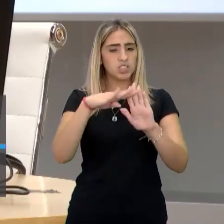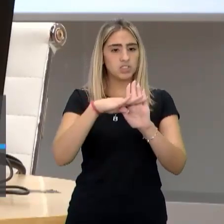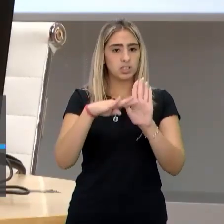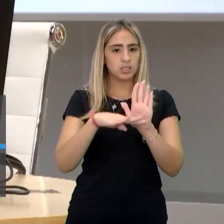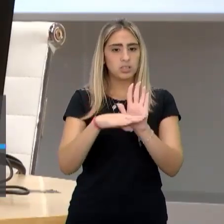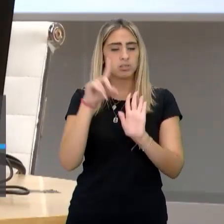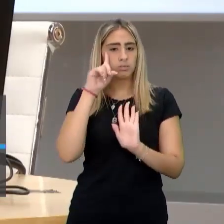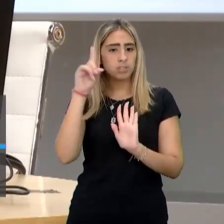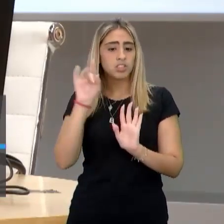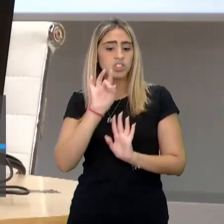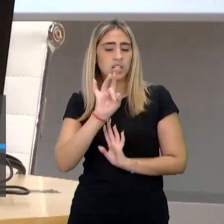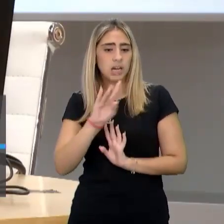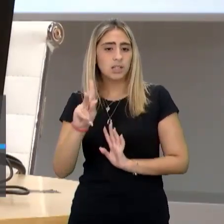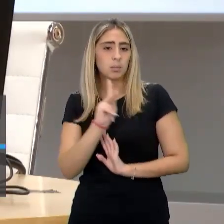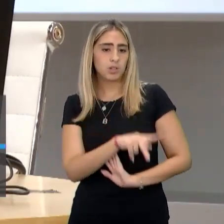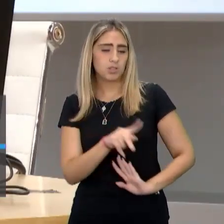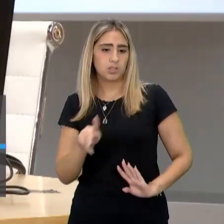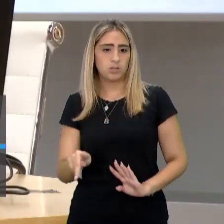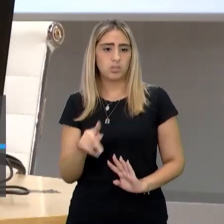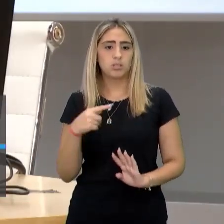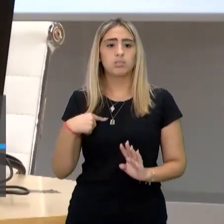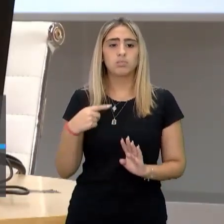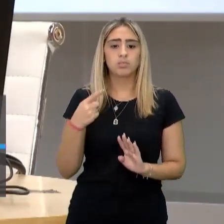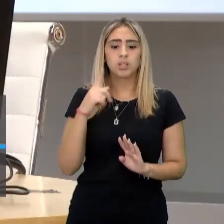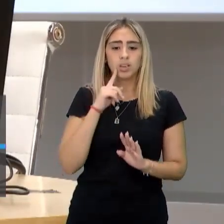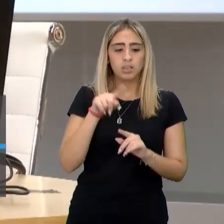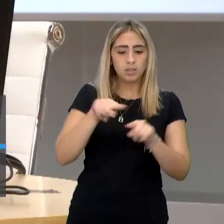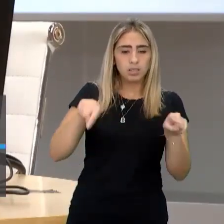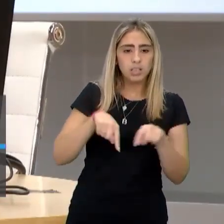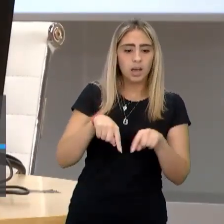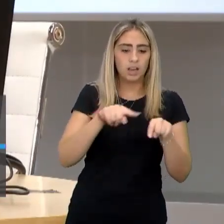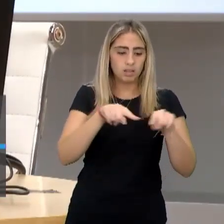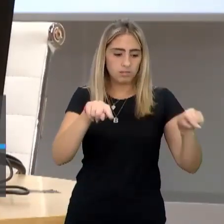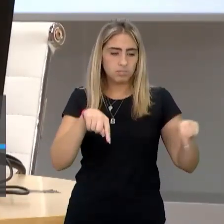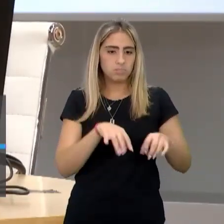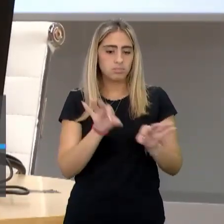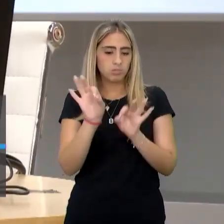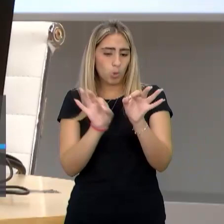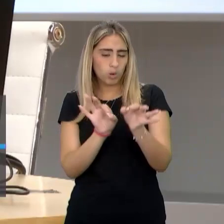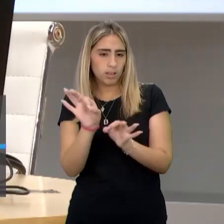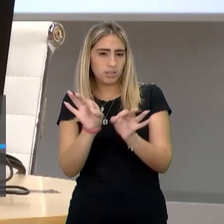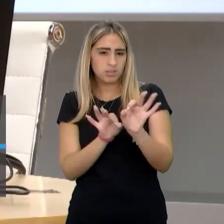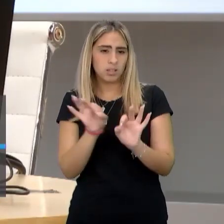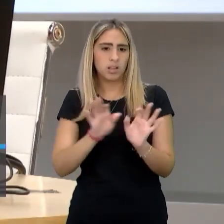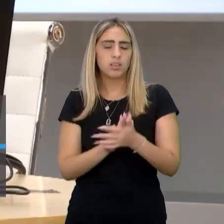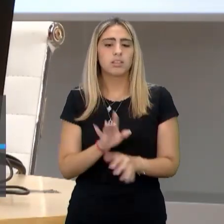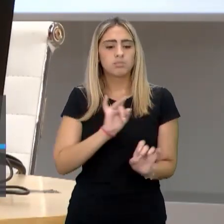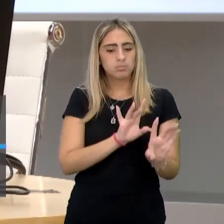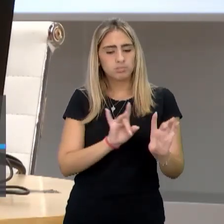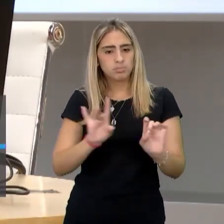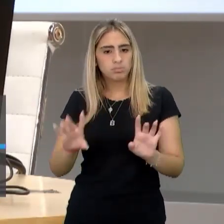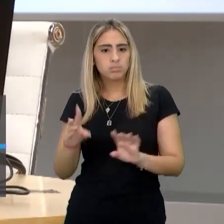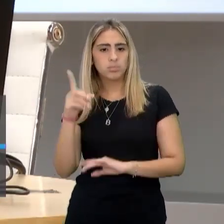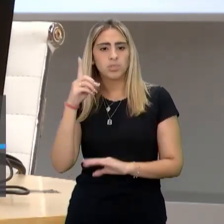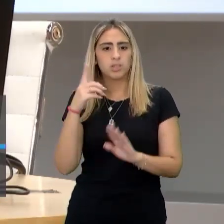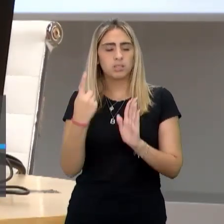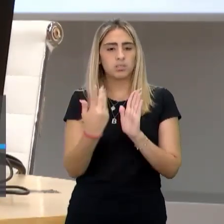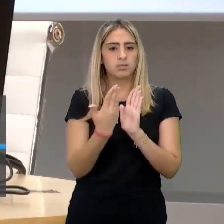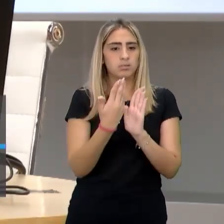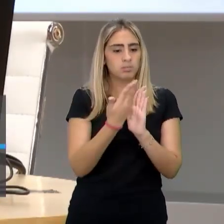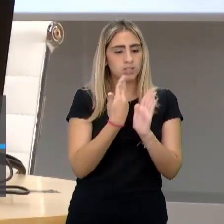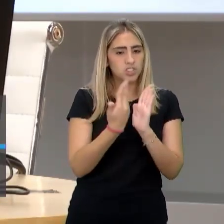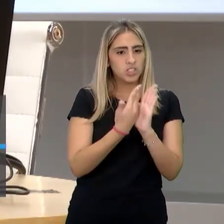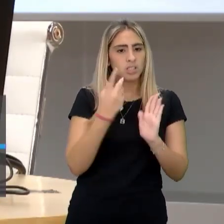professor e a agenda da classe ou do professor. Então aí ficariam todas organizadas e clicava aí em cada agenda e a gente conseguiria olhar